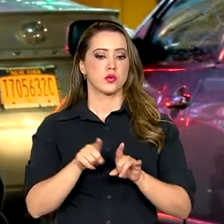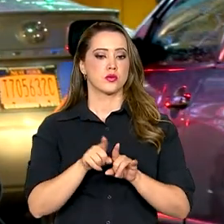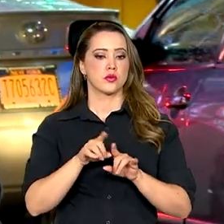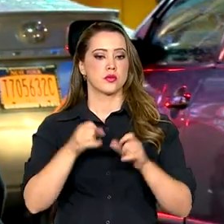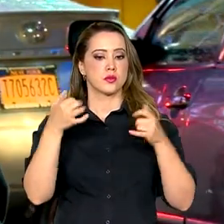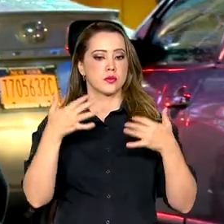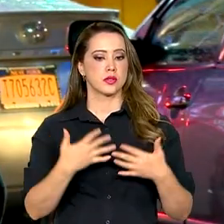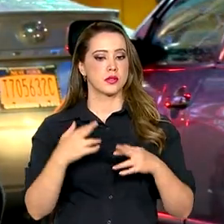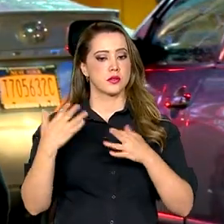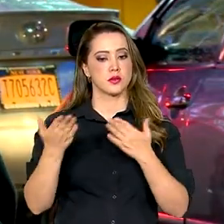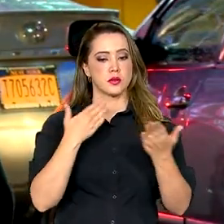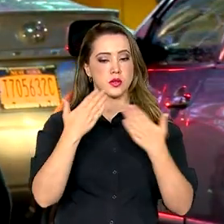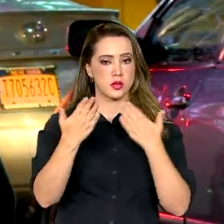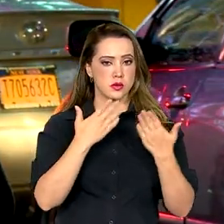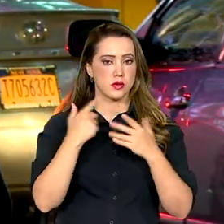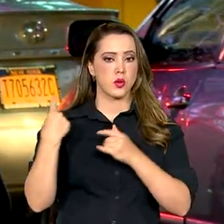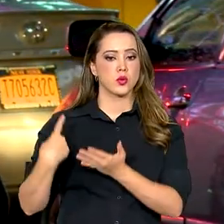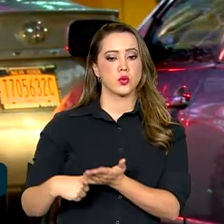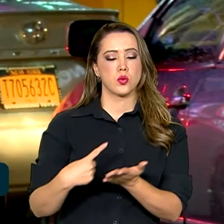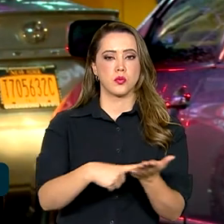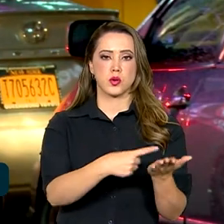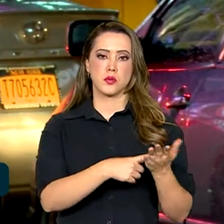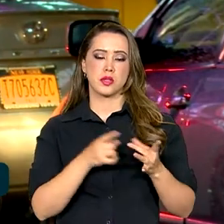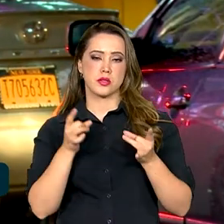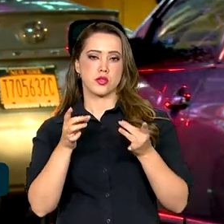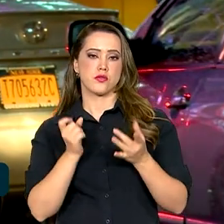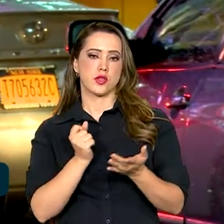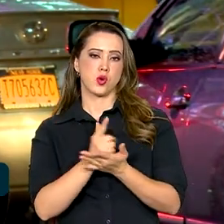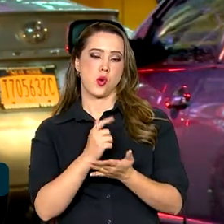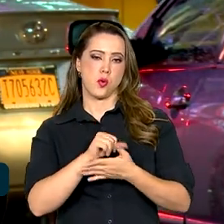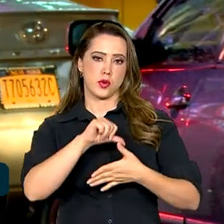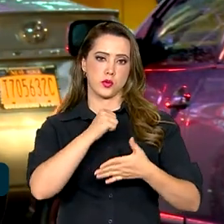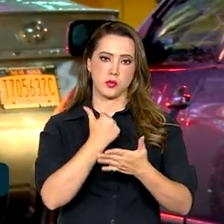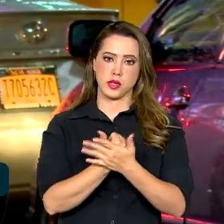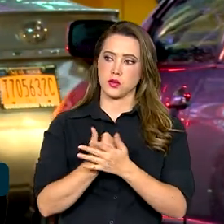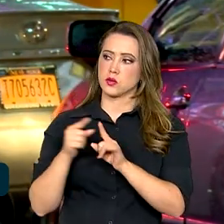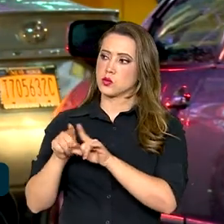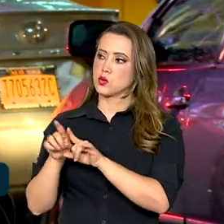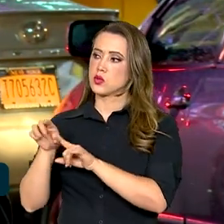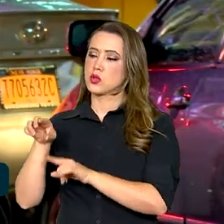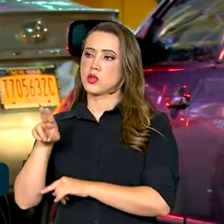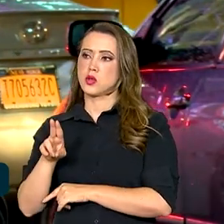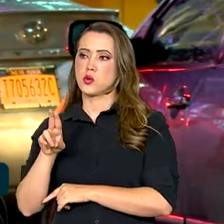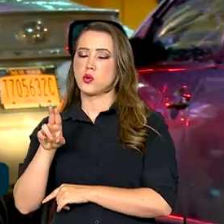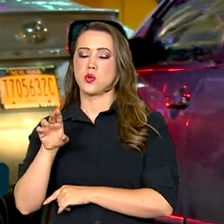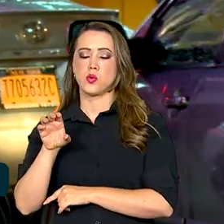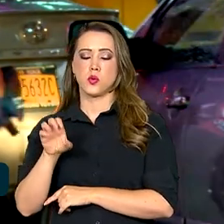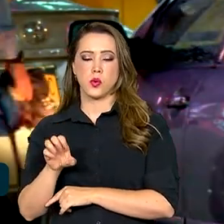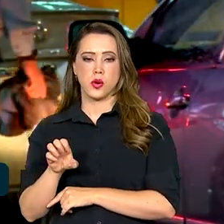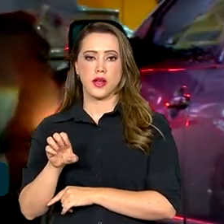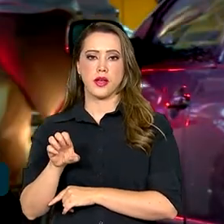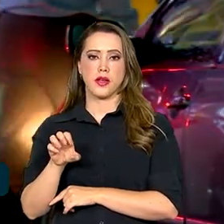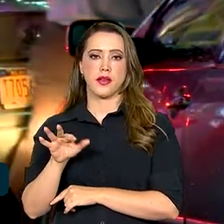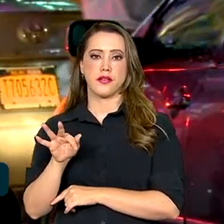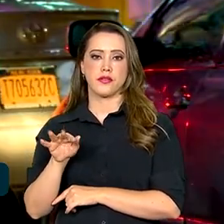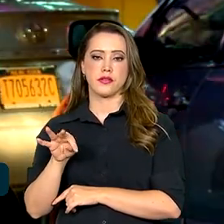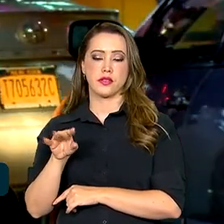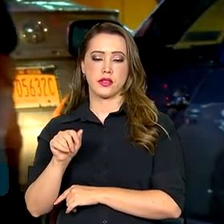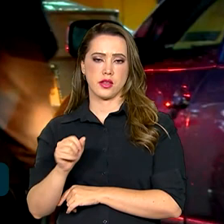sobre as negociações para um acordo comercial entre o Mercosul e o EFTA, grupo formado por Suíça,